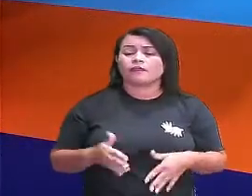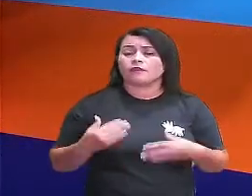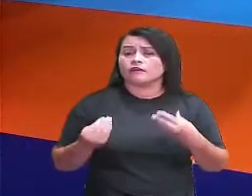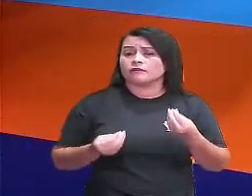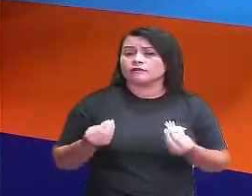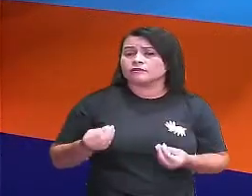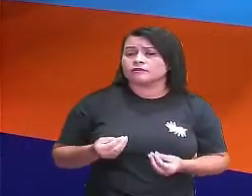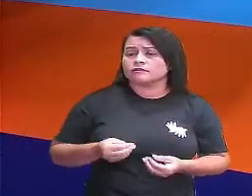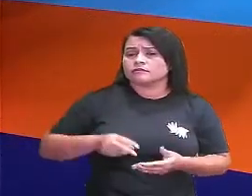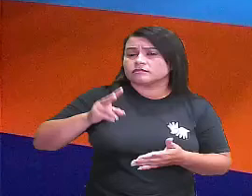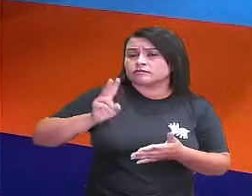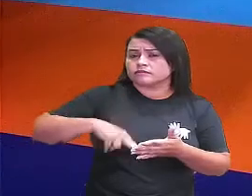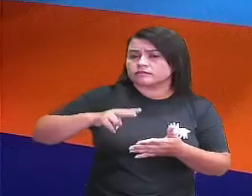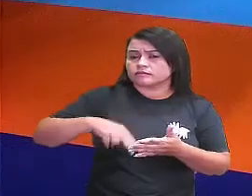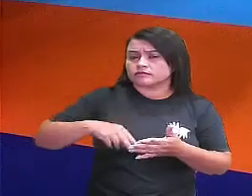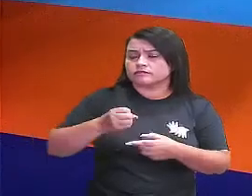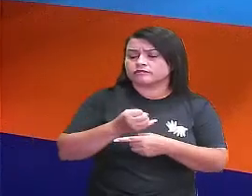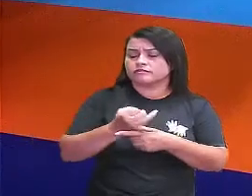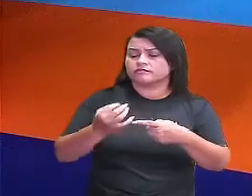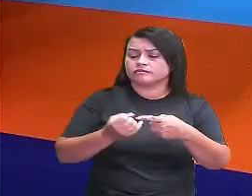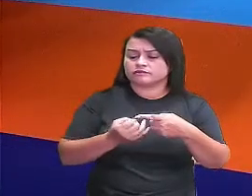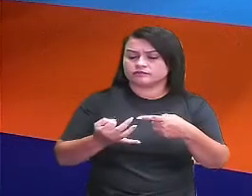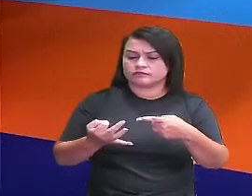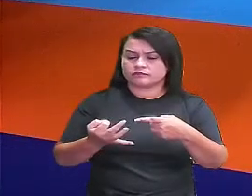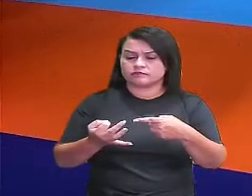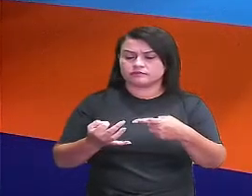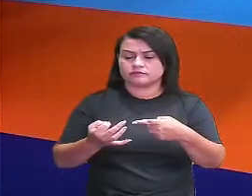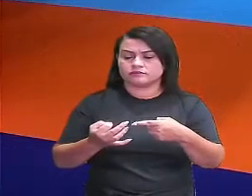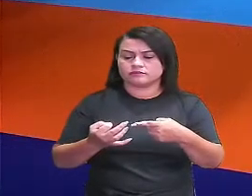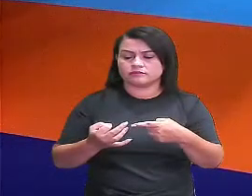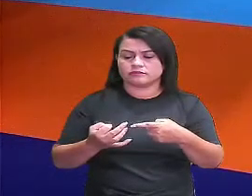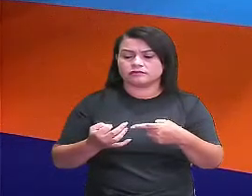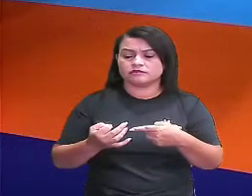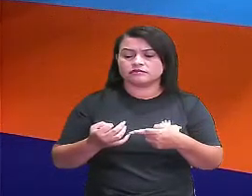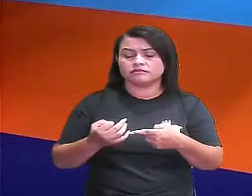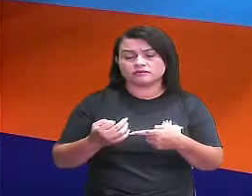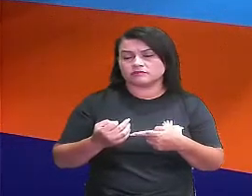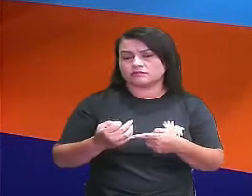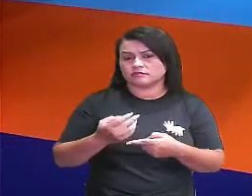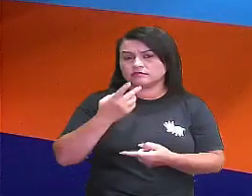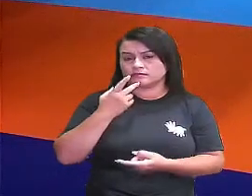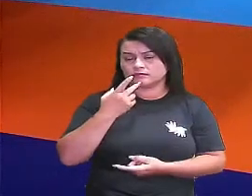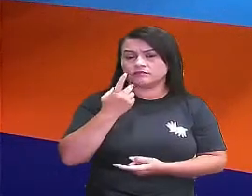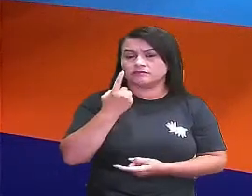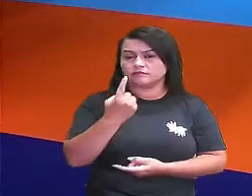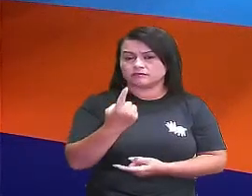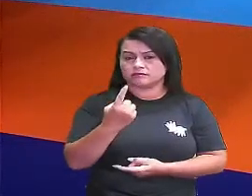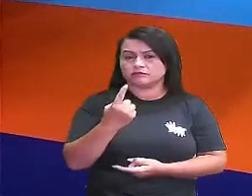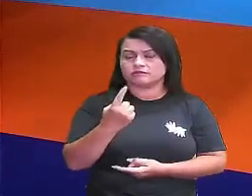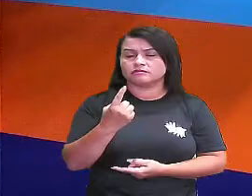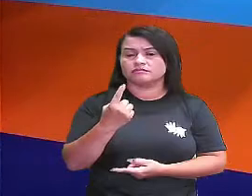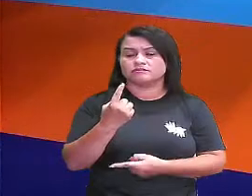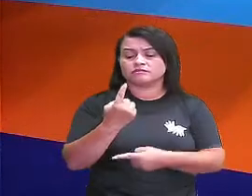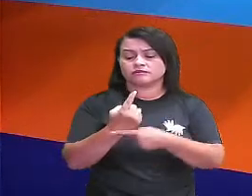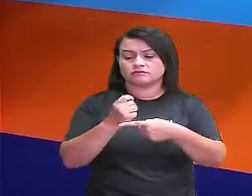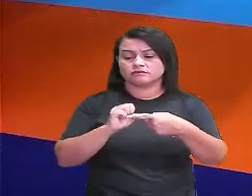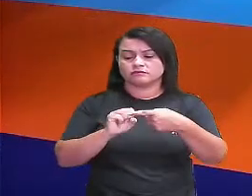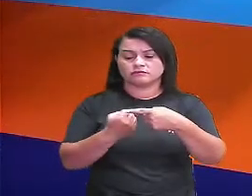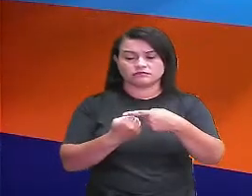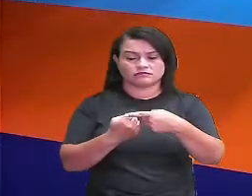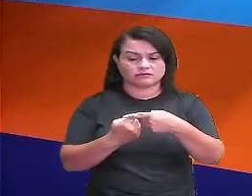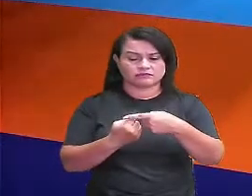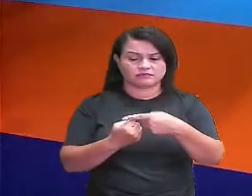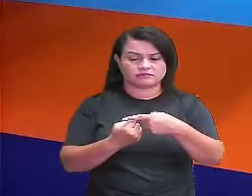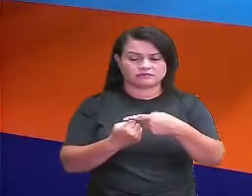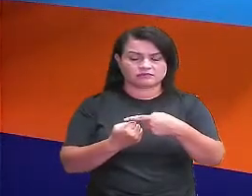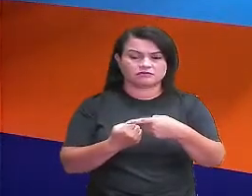eu leio essa fração? Eu vou ler ela 1/8, porque ela é 1